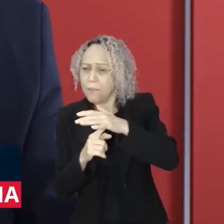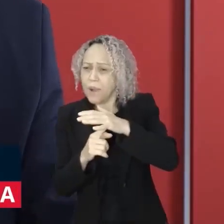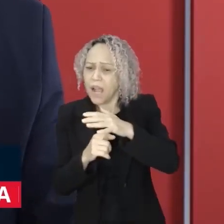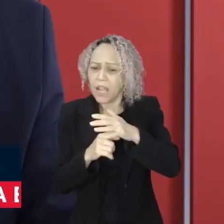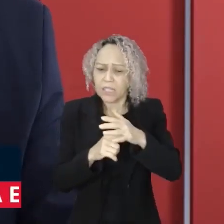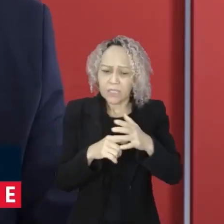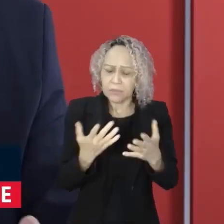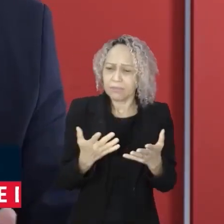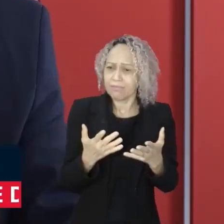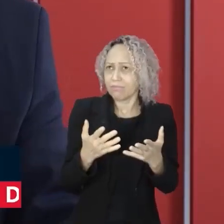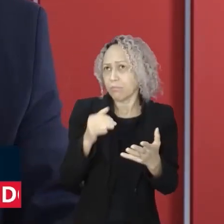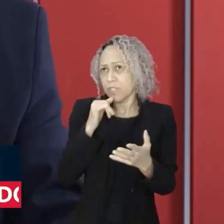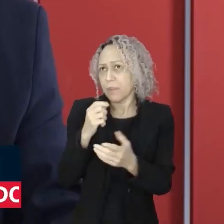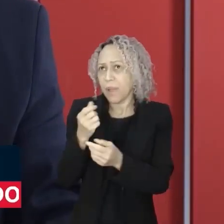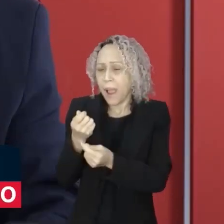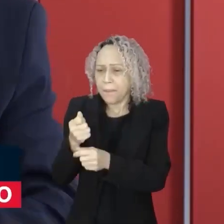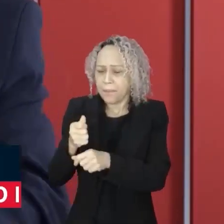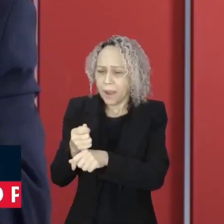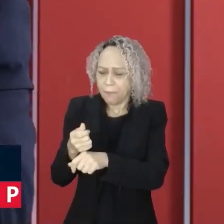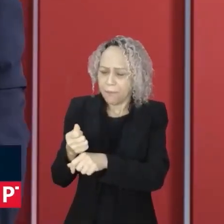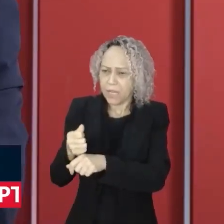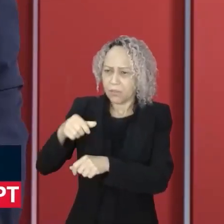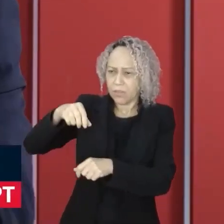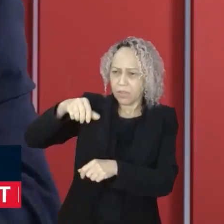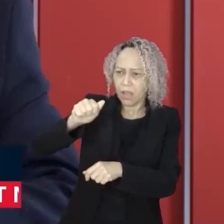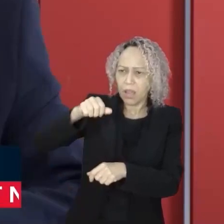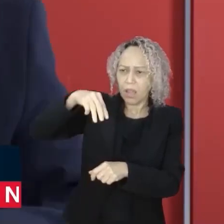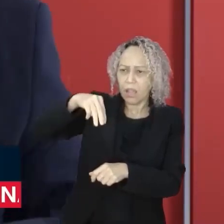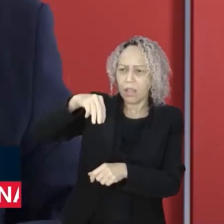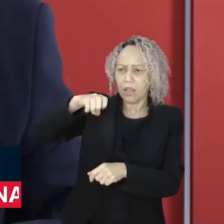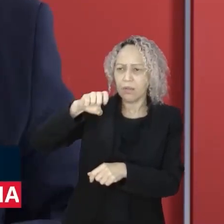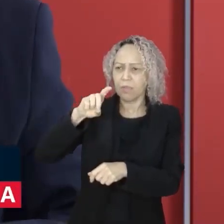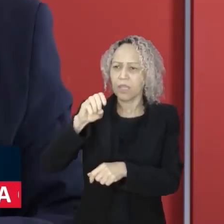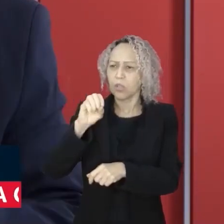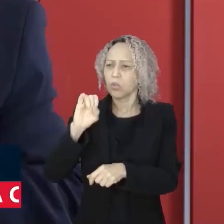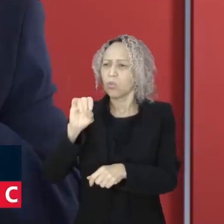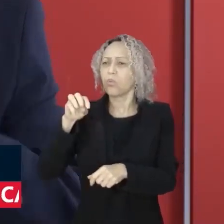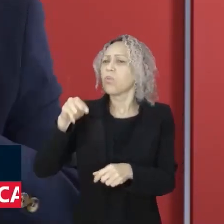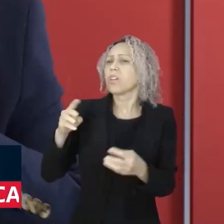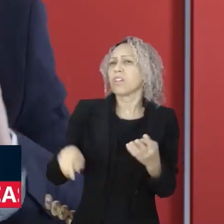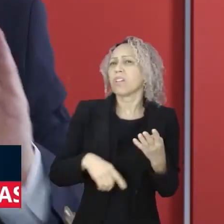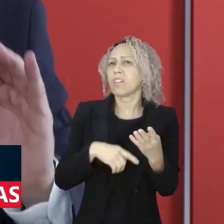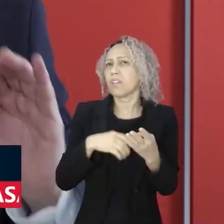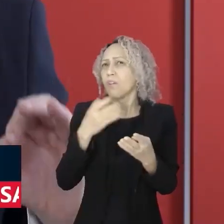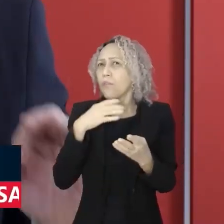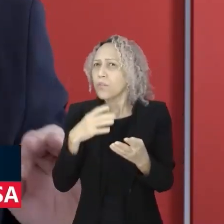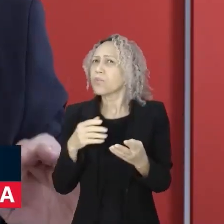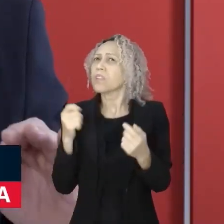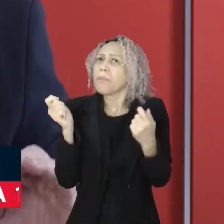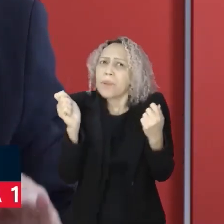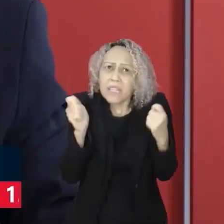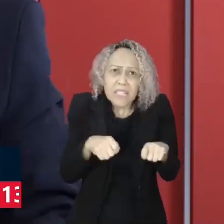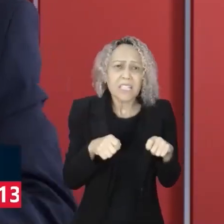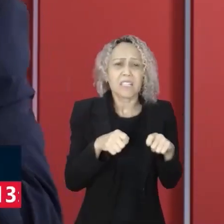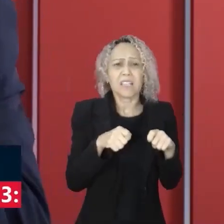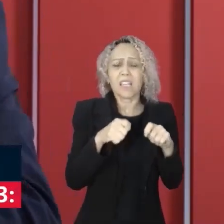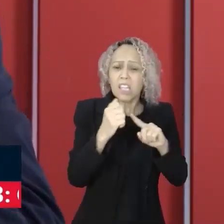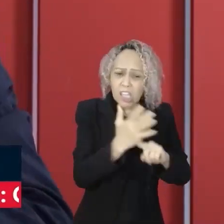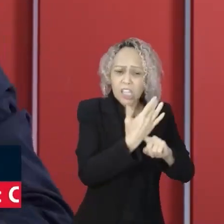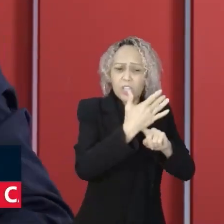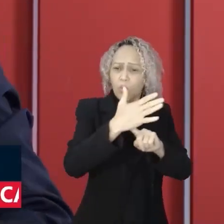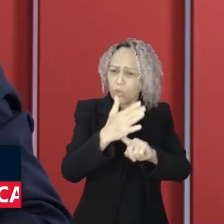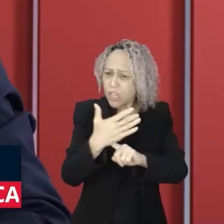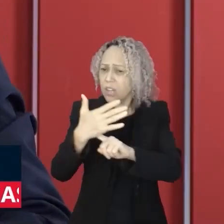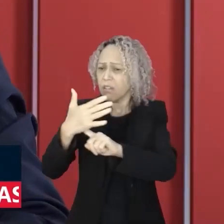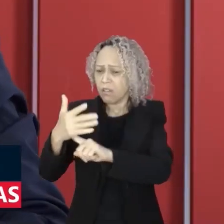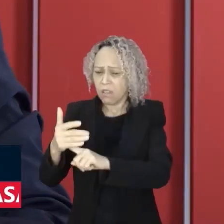tirar a penosidade do trabalho. Sobre frutas ou sobre qualquer outro plantio, tem como fazer tecnologia, maquinário para todas